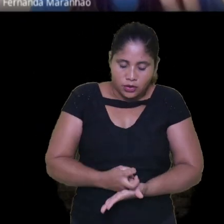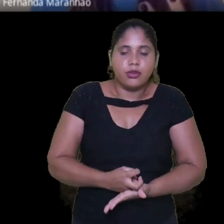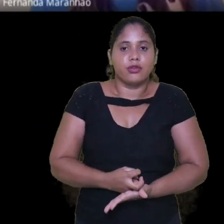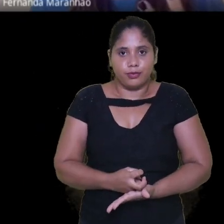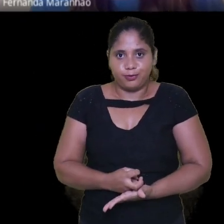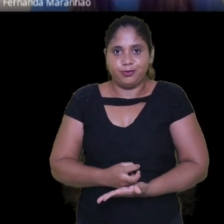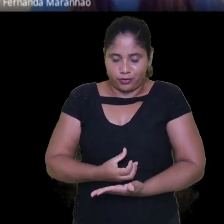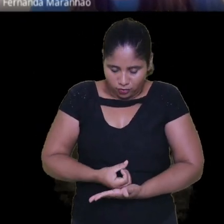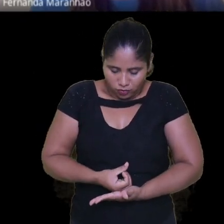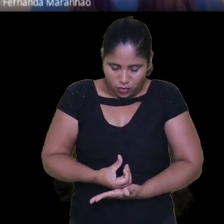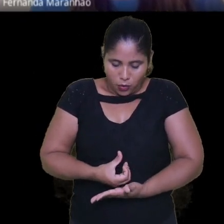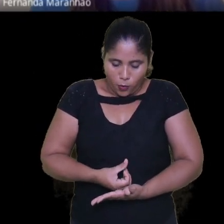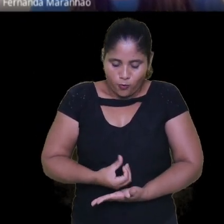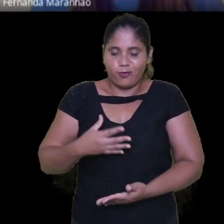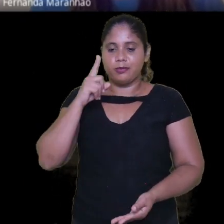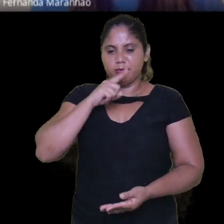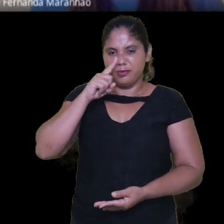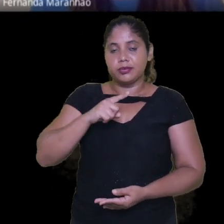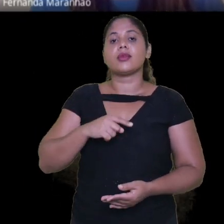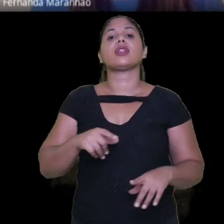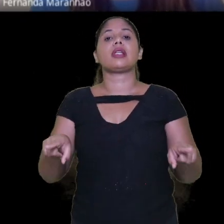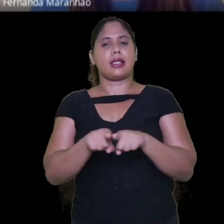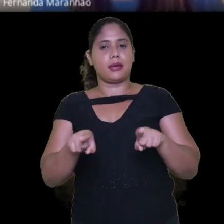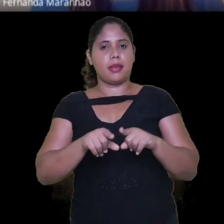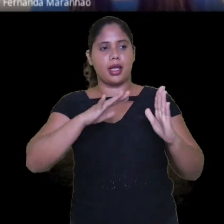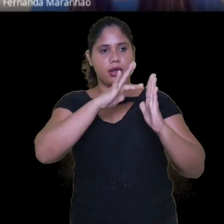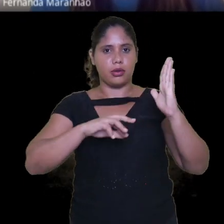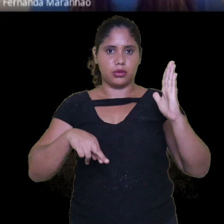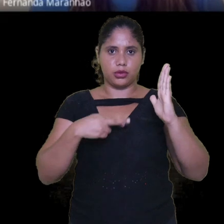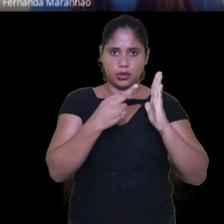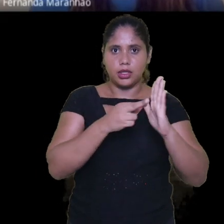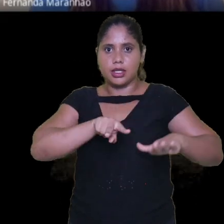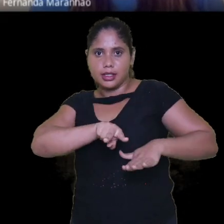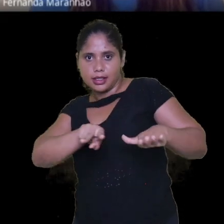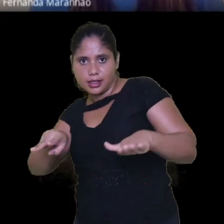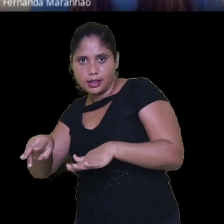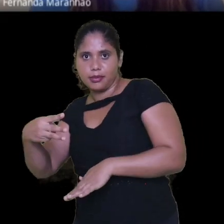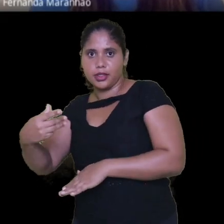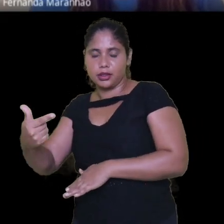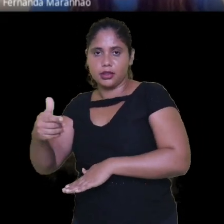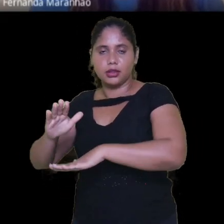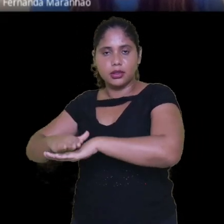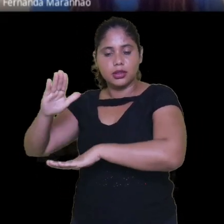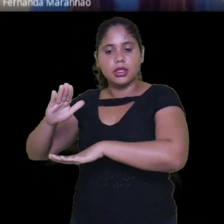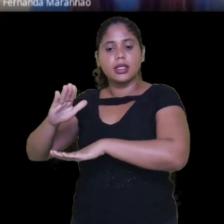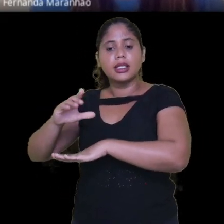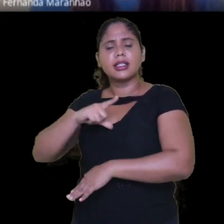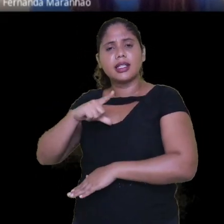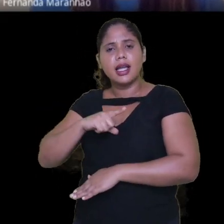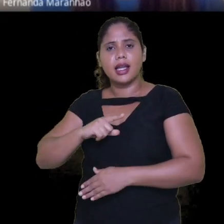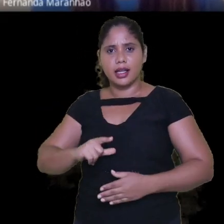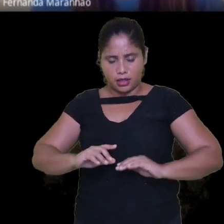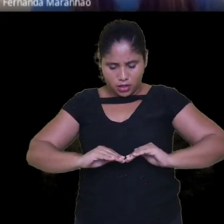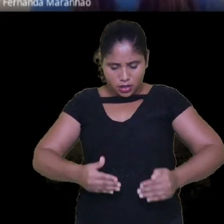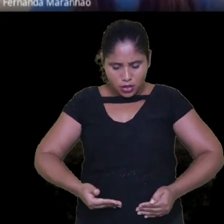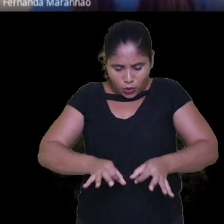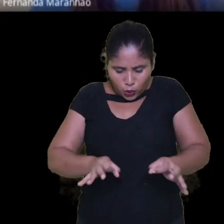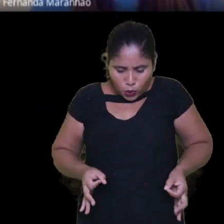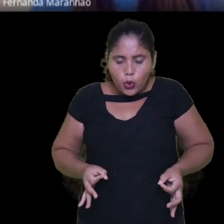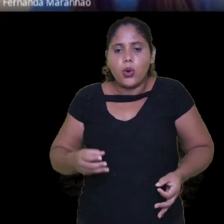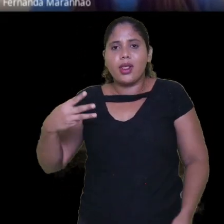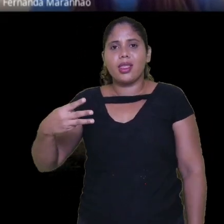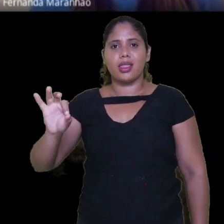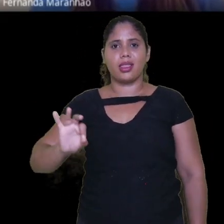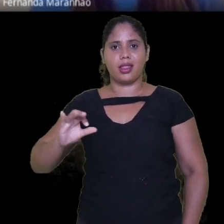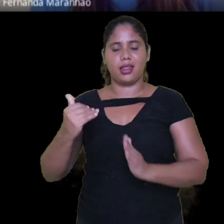menos em 2 simultaneamente para o diagnóstico da restrição do crescimento. Abaixo de 32 semanas, os critérios menores são o